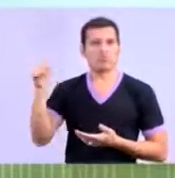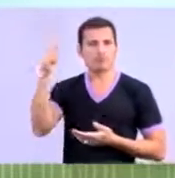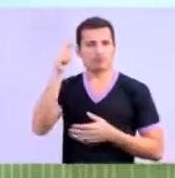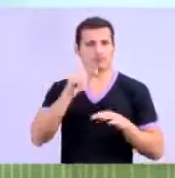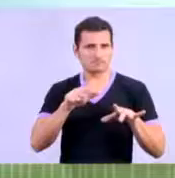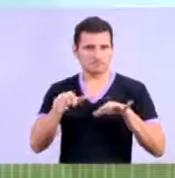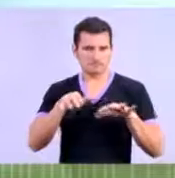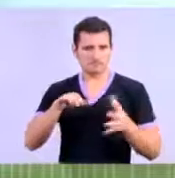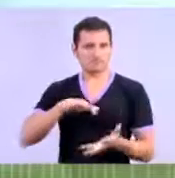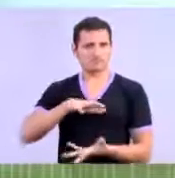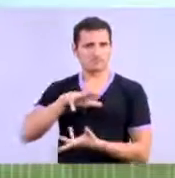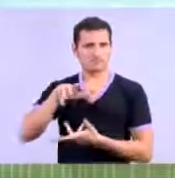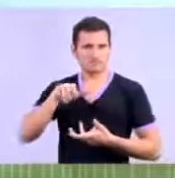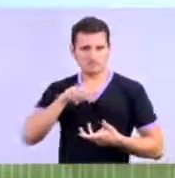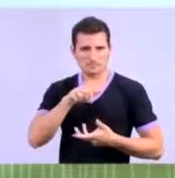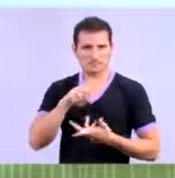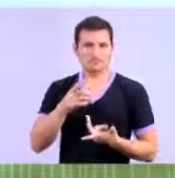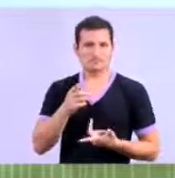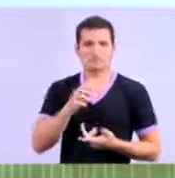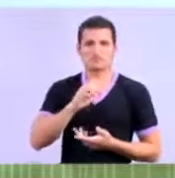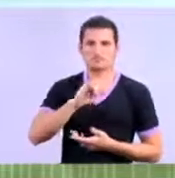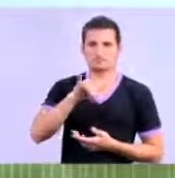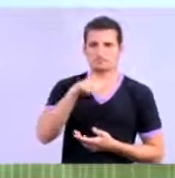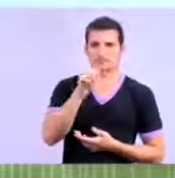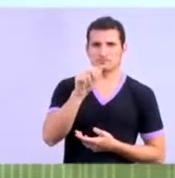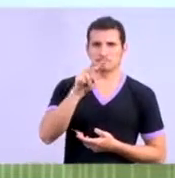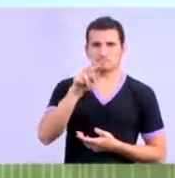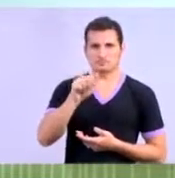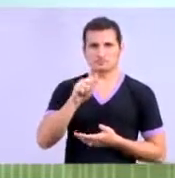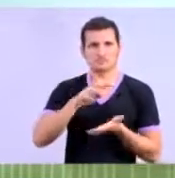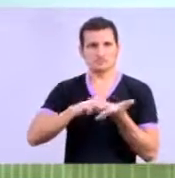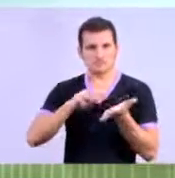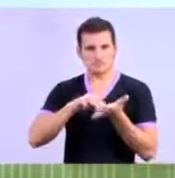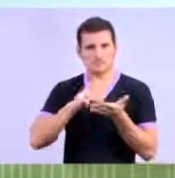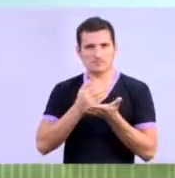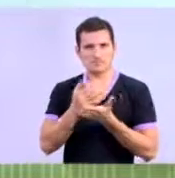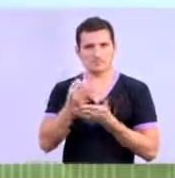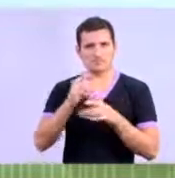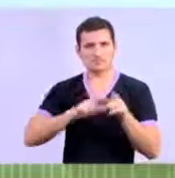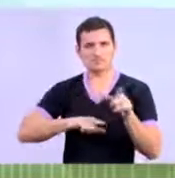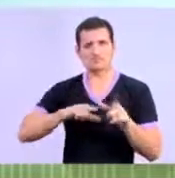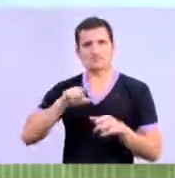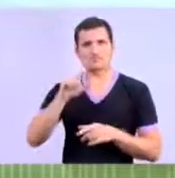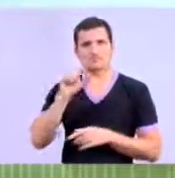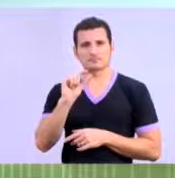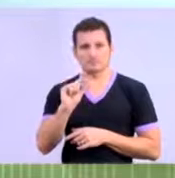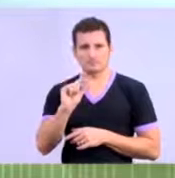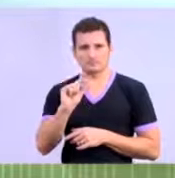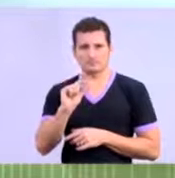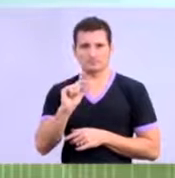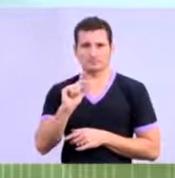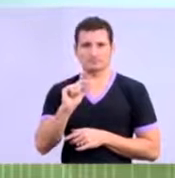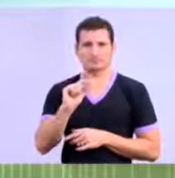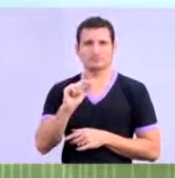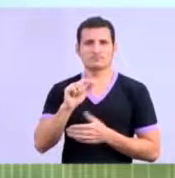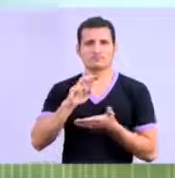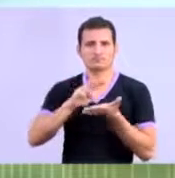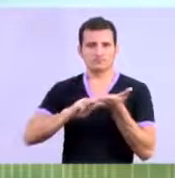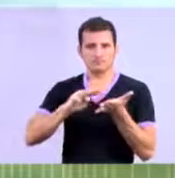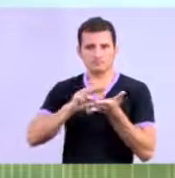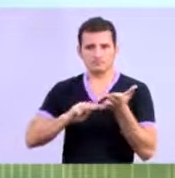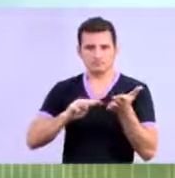inteiro, né? No caso, no Java, nome de método inicia com letra minúscula e para cada palavra existente no nome do método, você